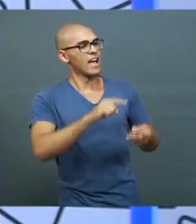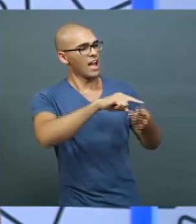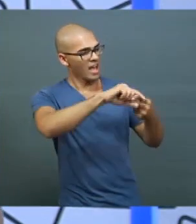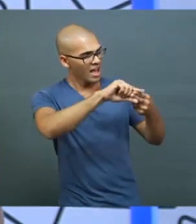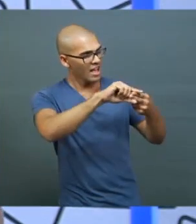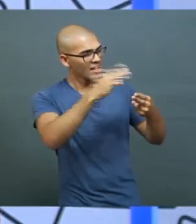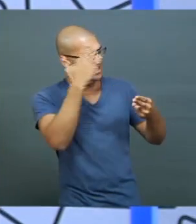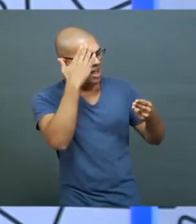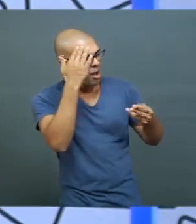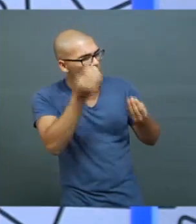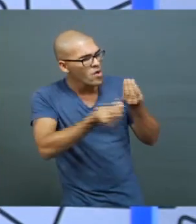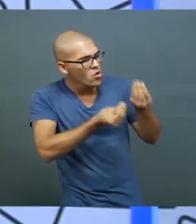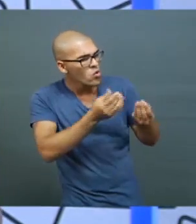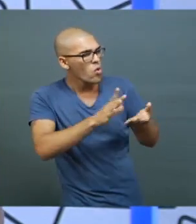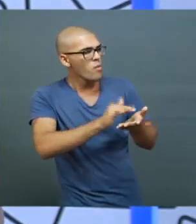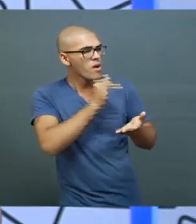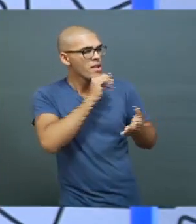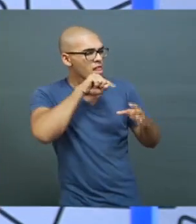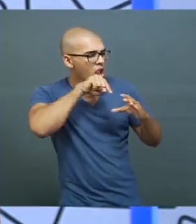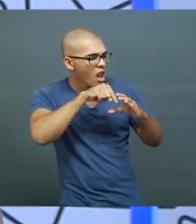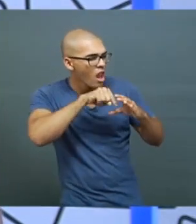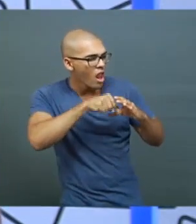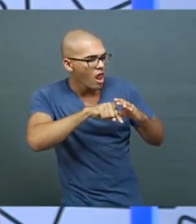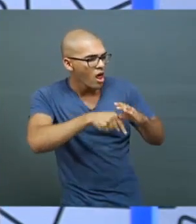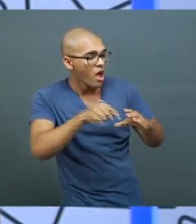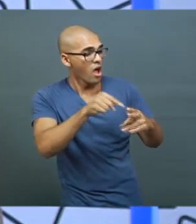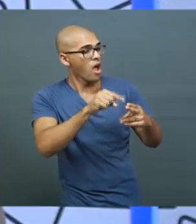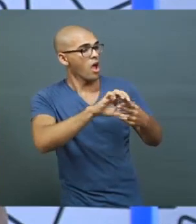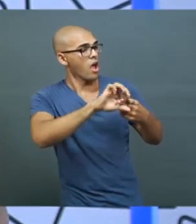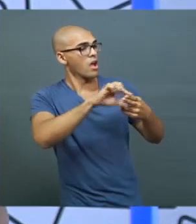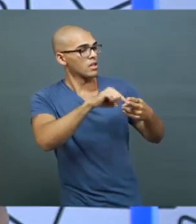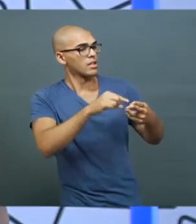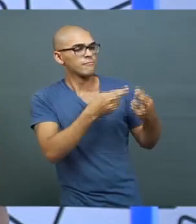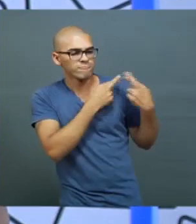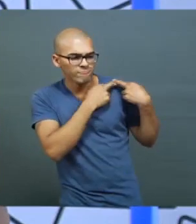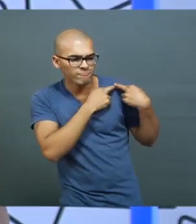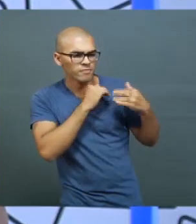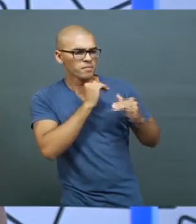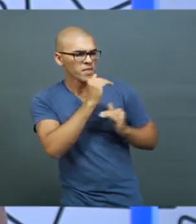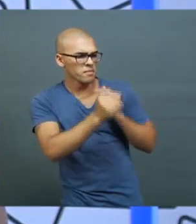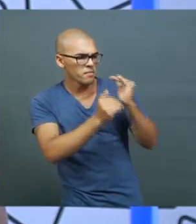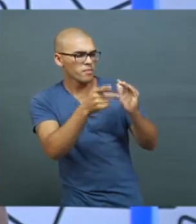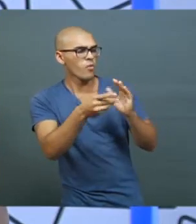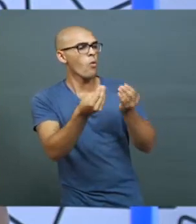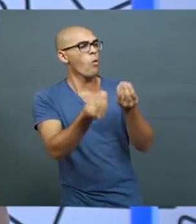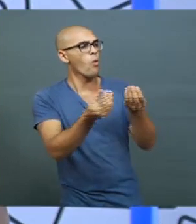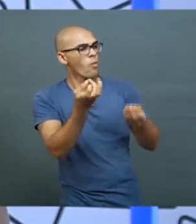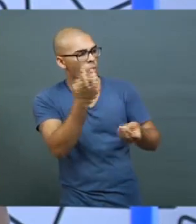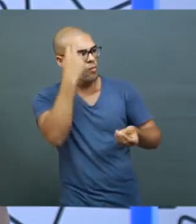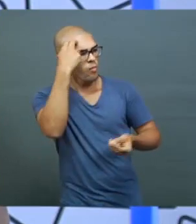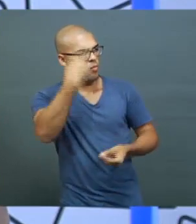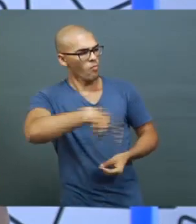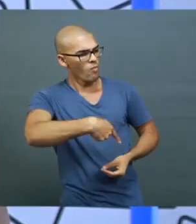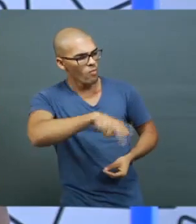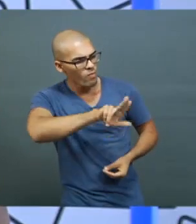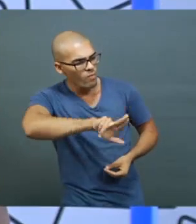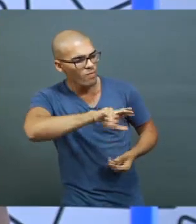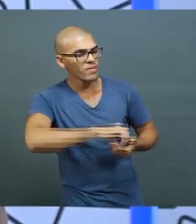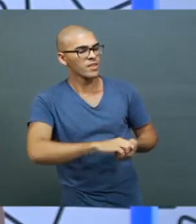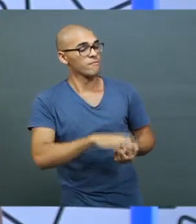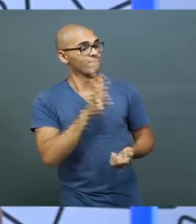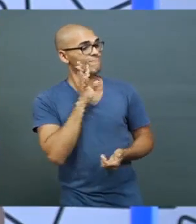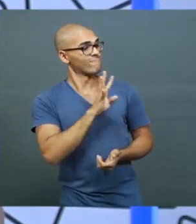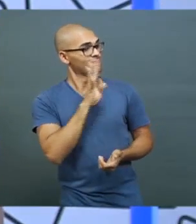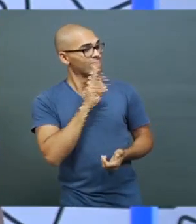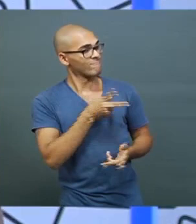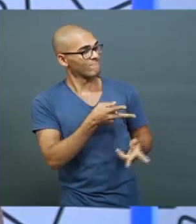pessoas que comprometidas, né? com o desenvolvimento cultural da cidade. Então, é muito legal ver essas pessoas no